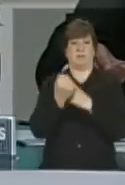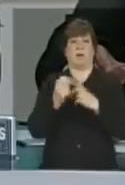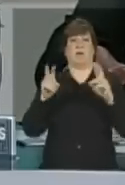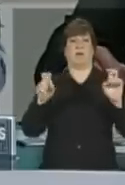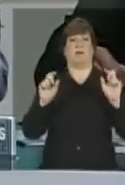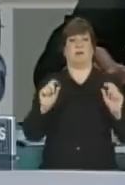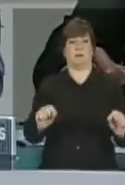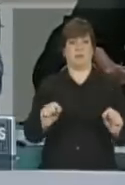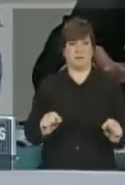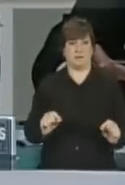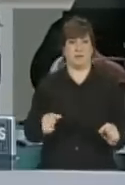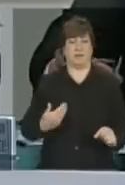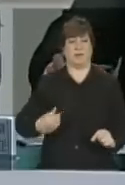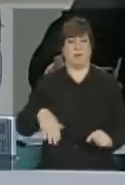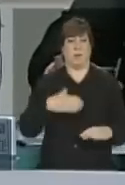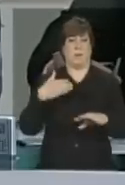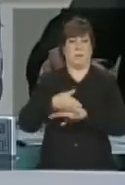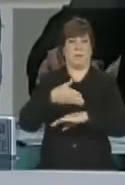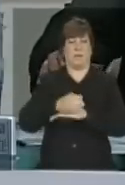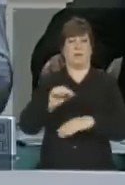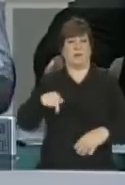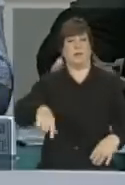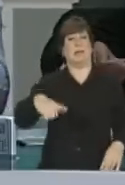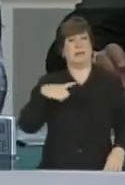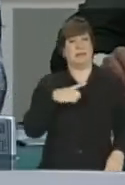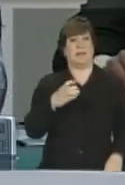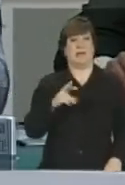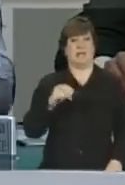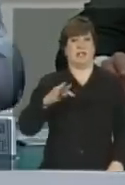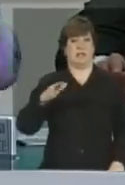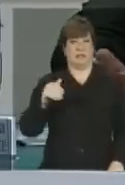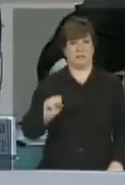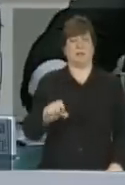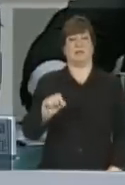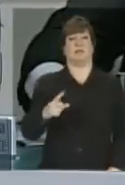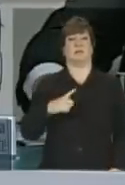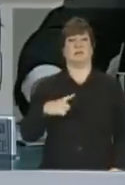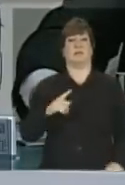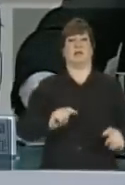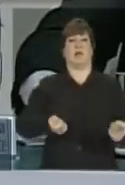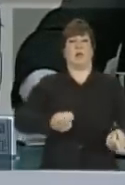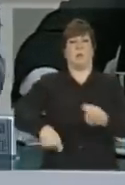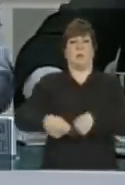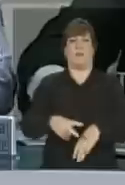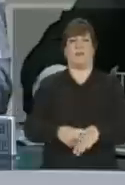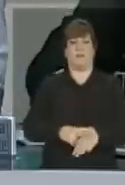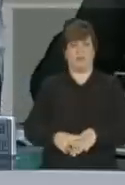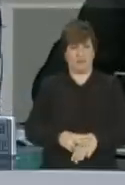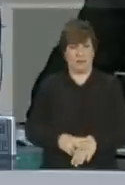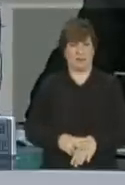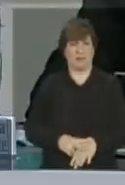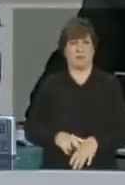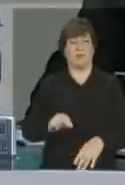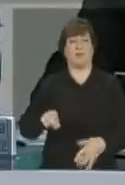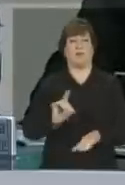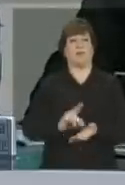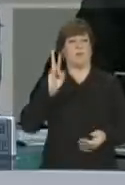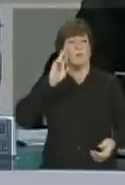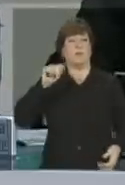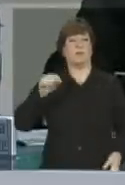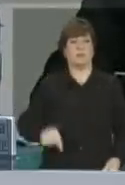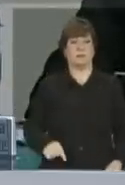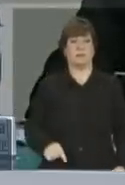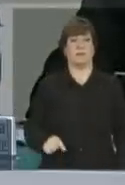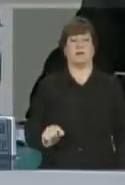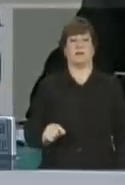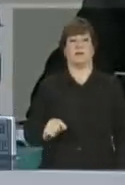nós participamos lá, há críticas desde a economia verde, rejeição ao conceito, e, na realidade,